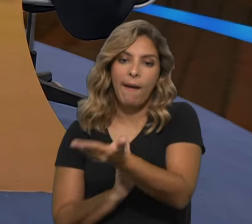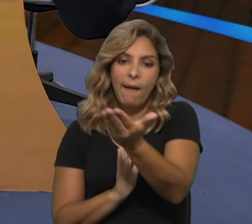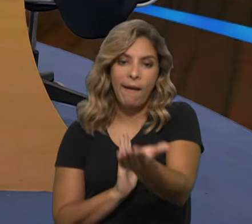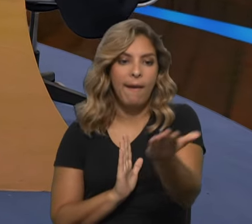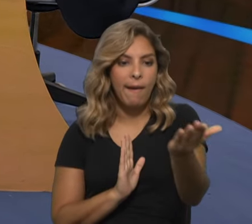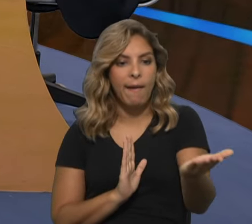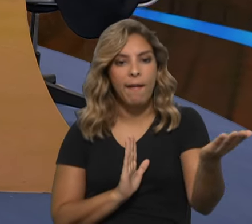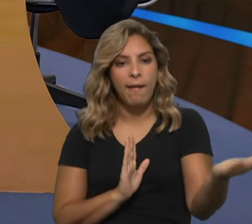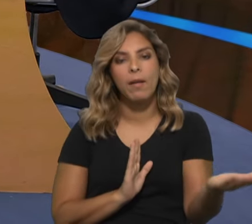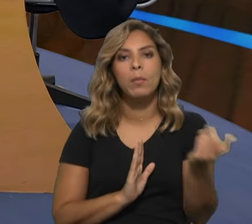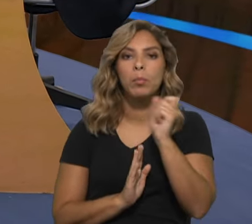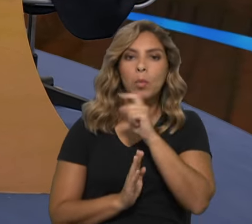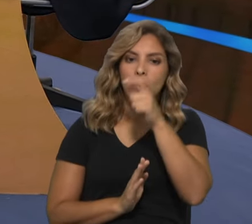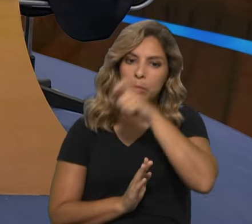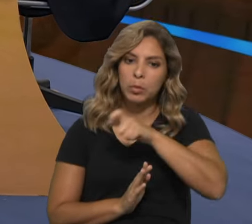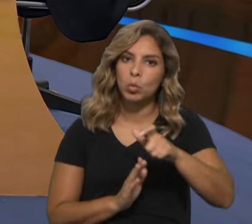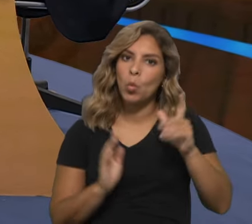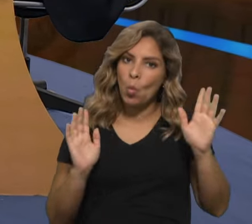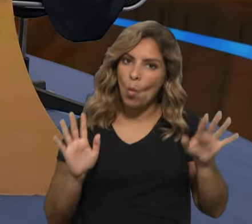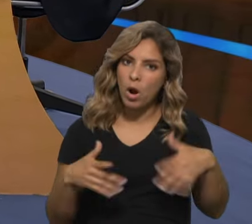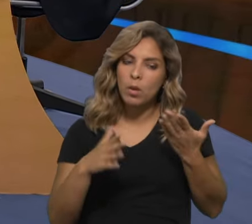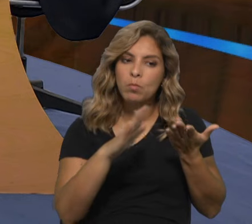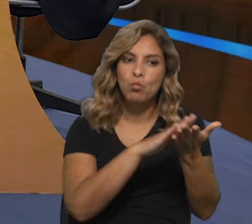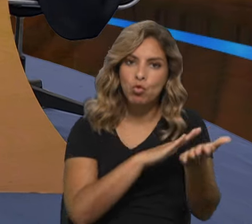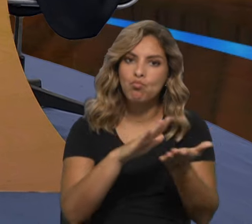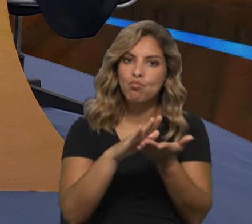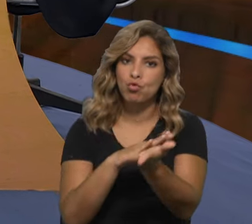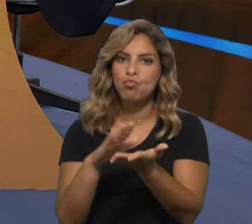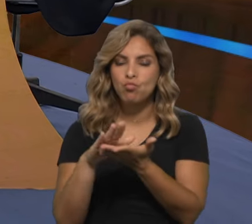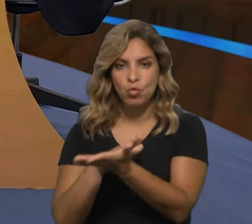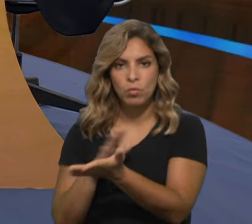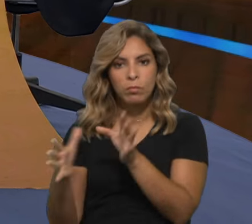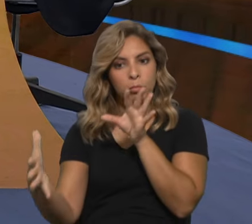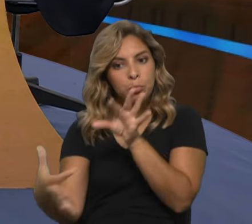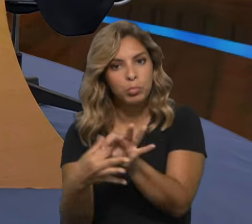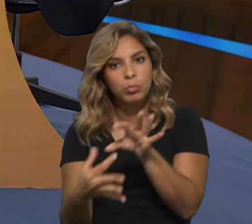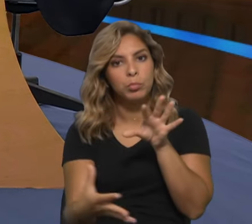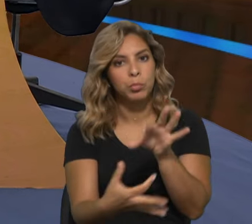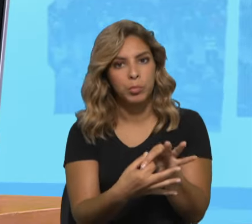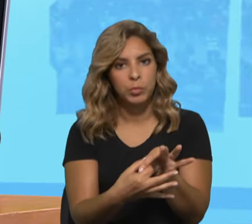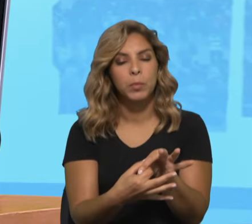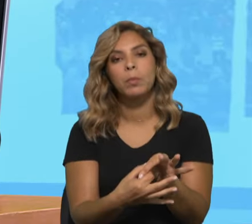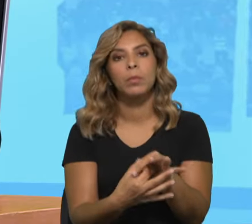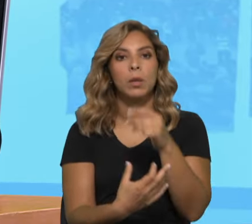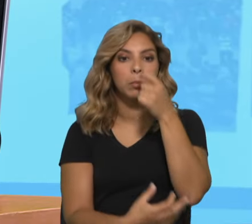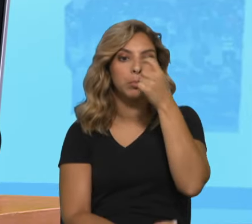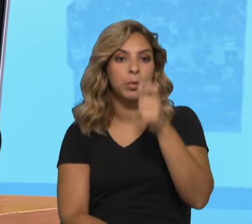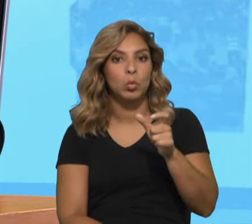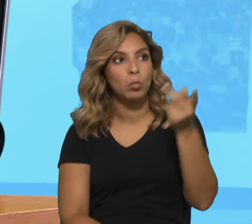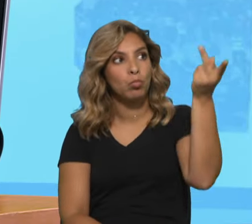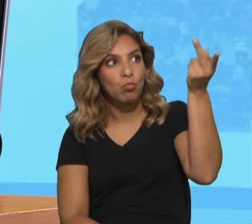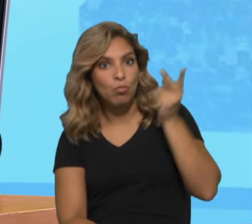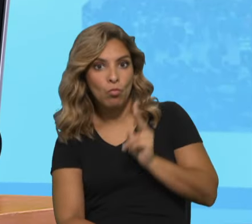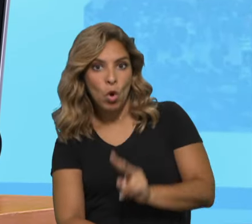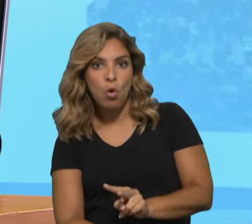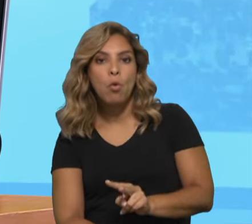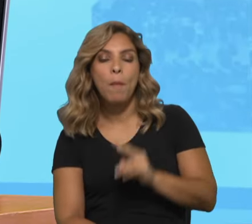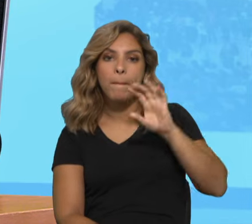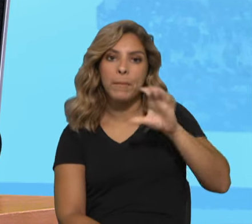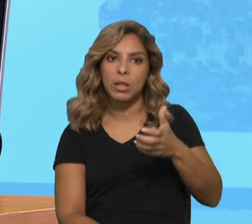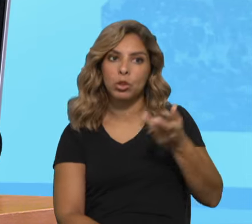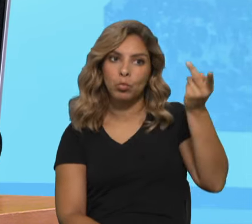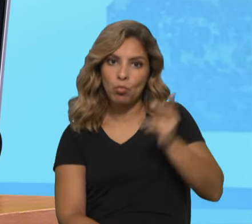espontâneo e bom pelo qual as comunidades, um migrante, por exemplo, chegado aqui a